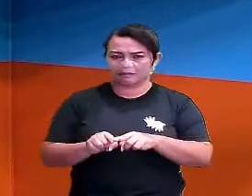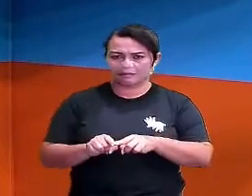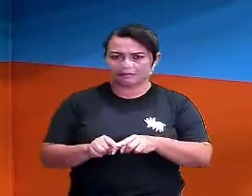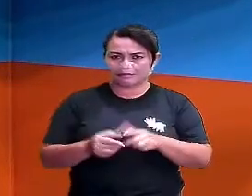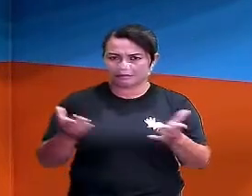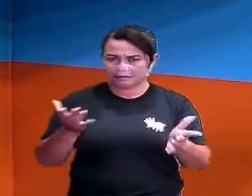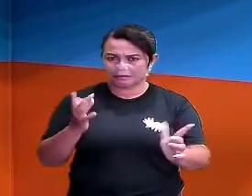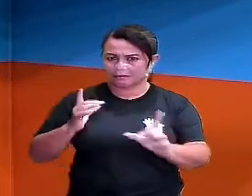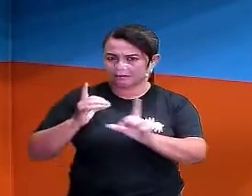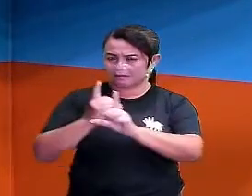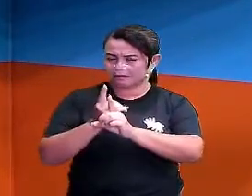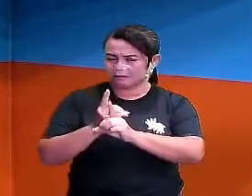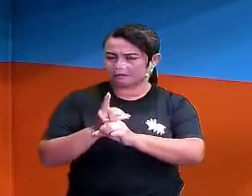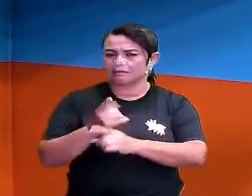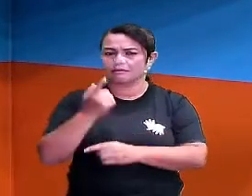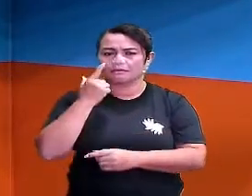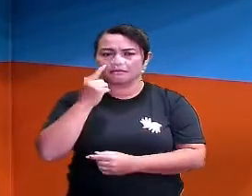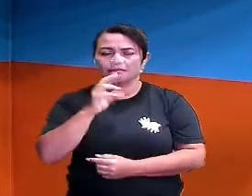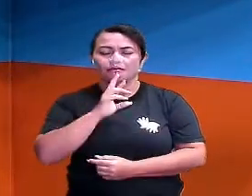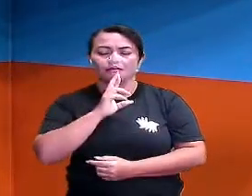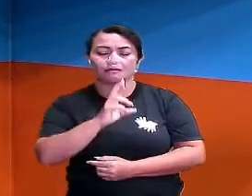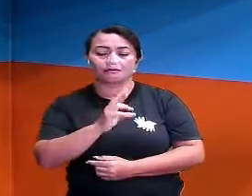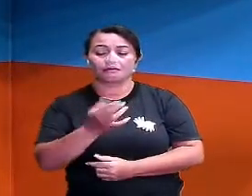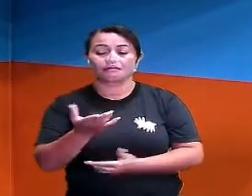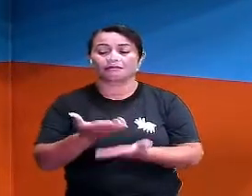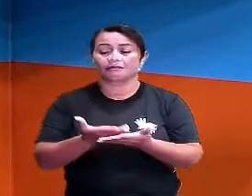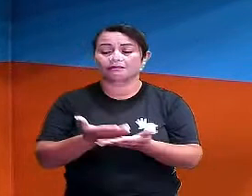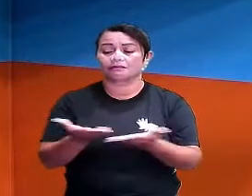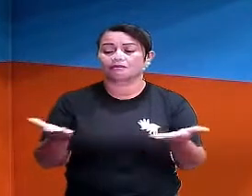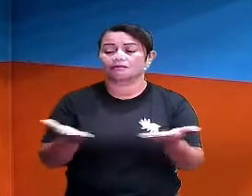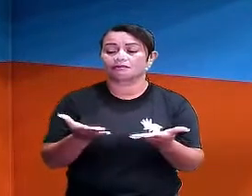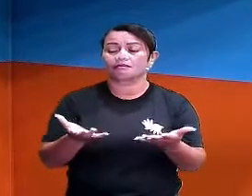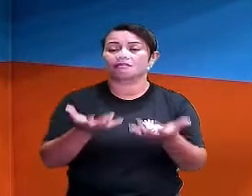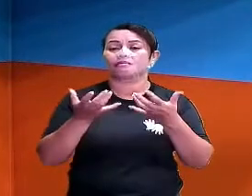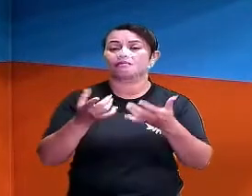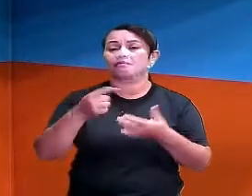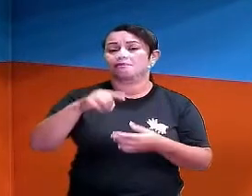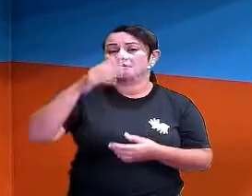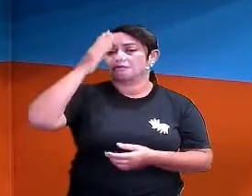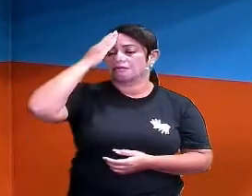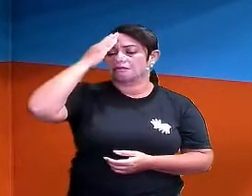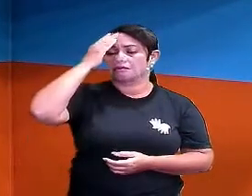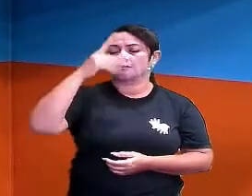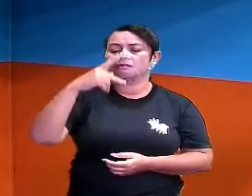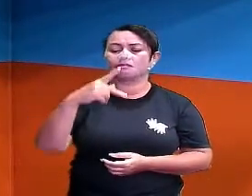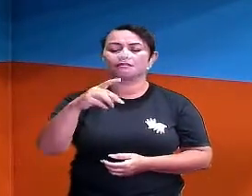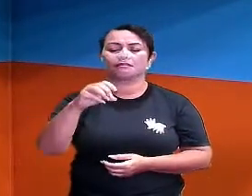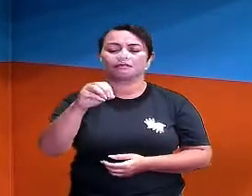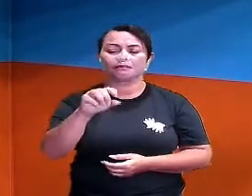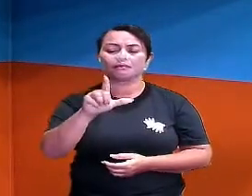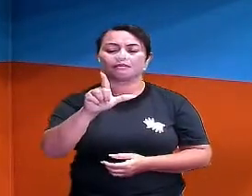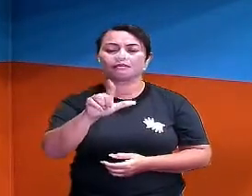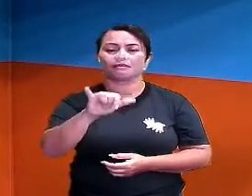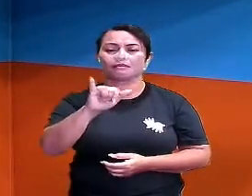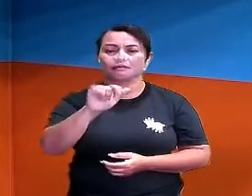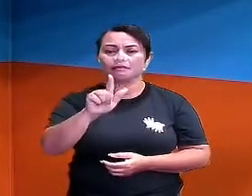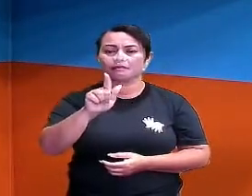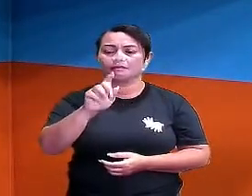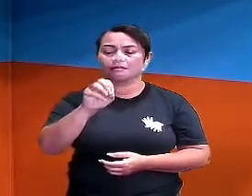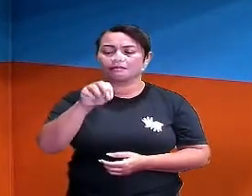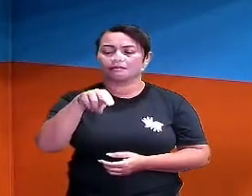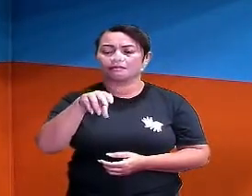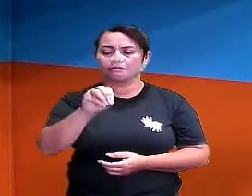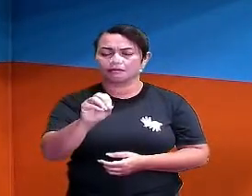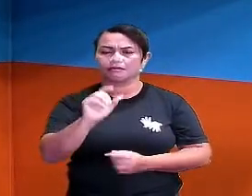a essa conclusão. Então, na aula de hoje, eu quero trazer para vocês o que é polígono, né? Para que a gente possa